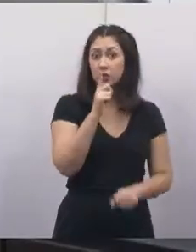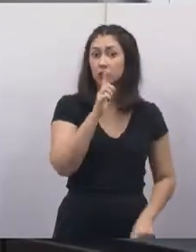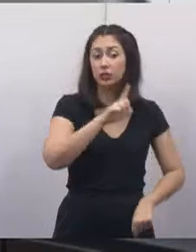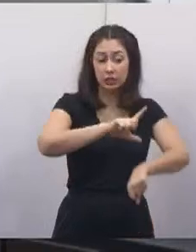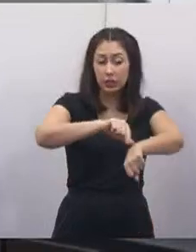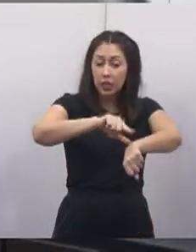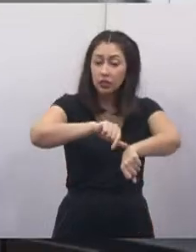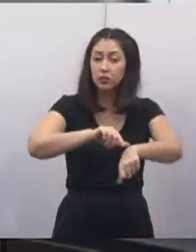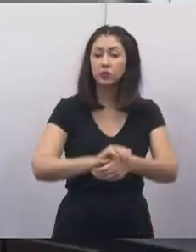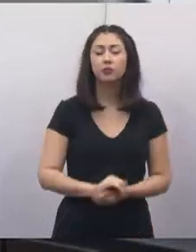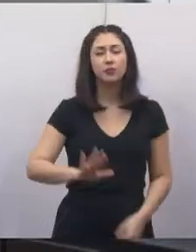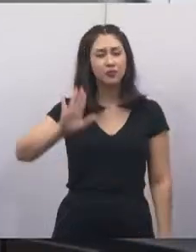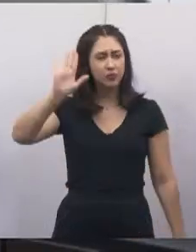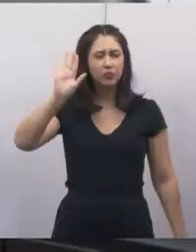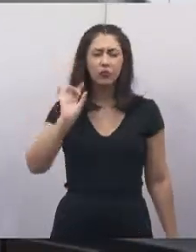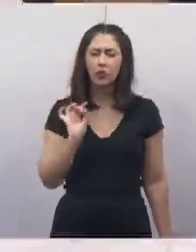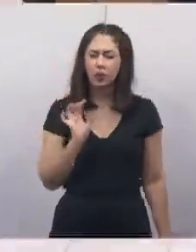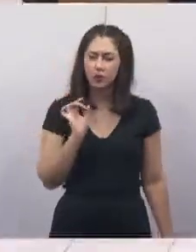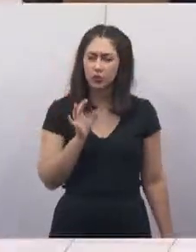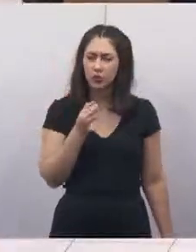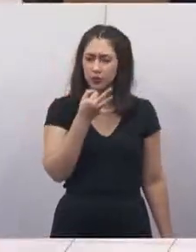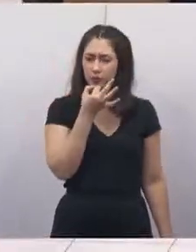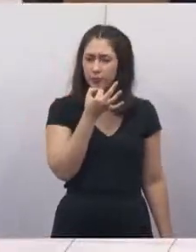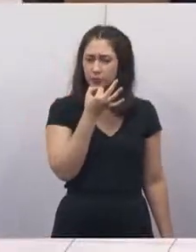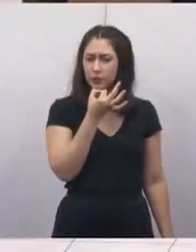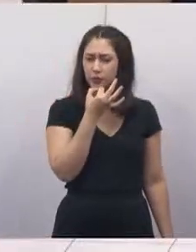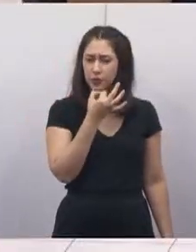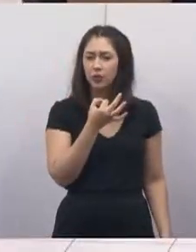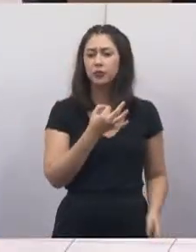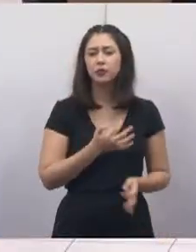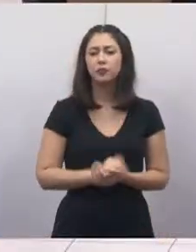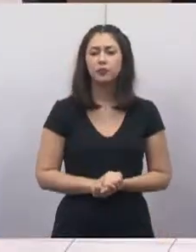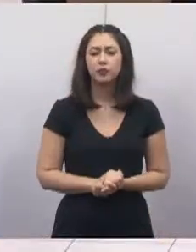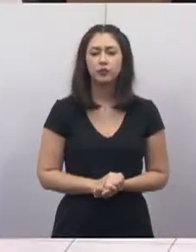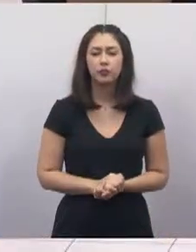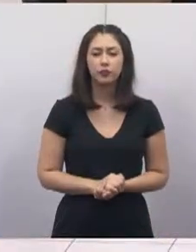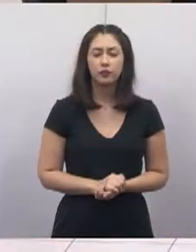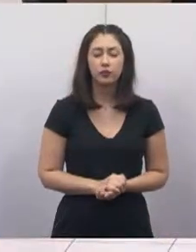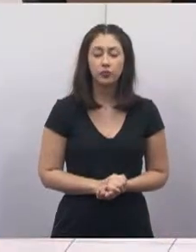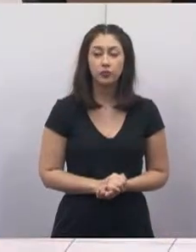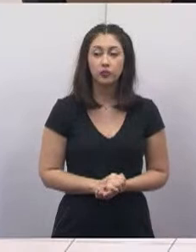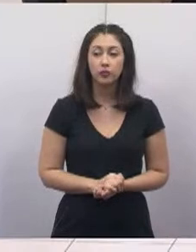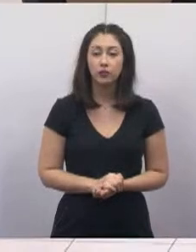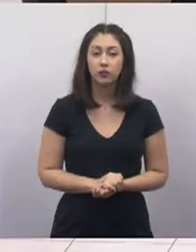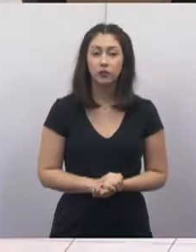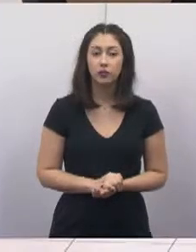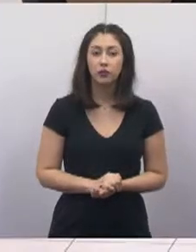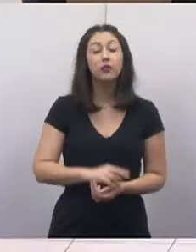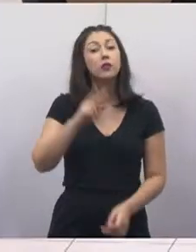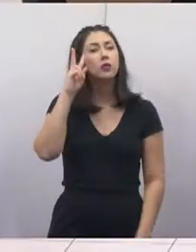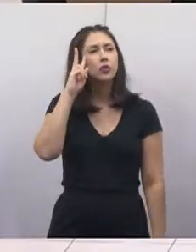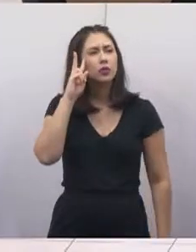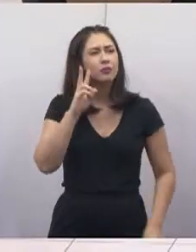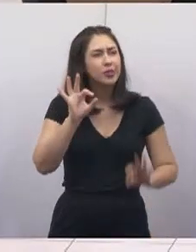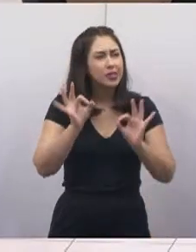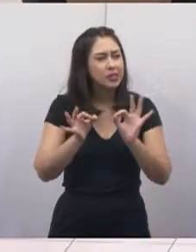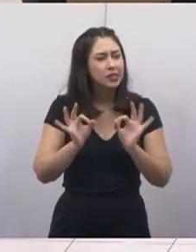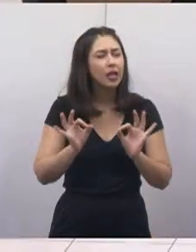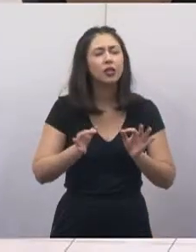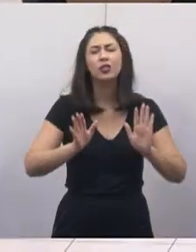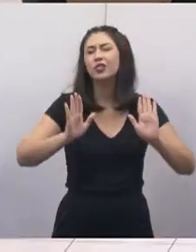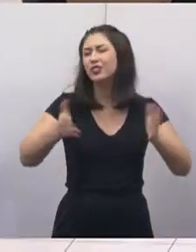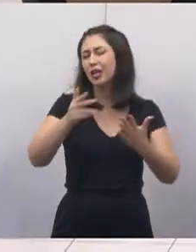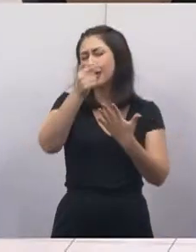Senhor presidente, só para colaborar com o pedido do nobre vereador Valmir, você lembrou muito bem que já foi